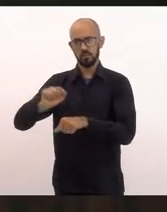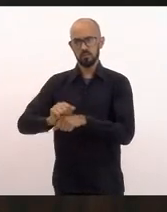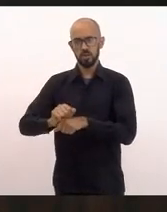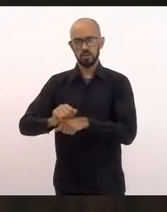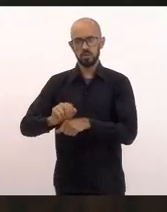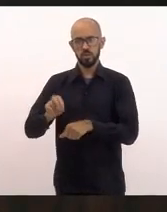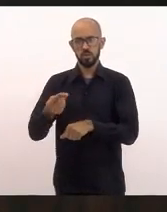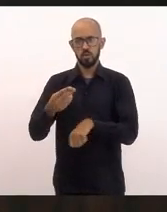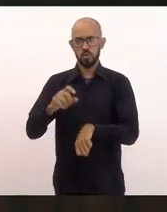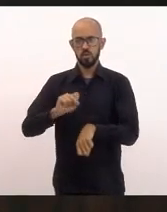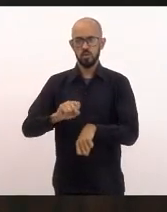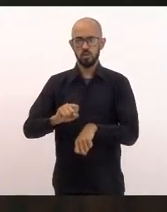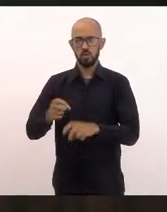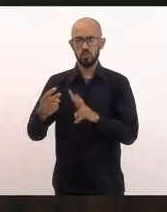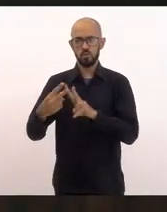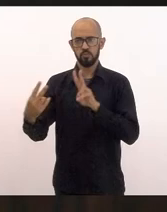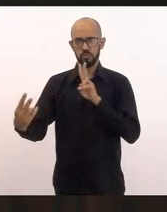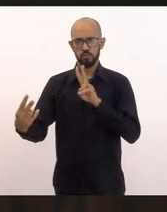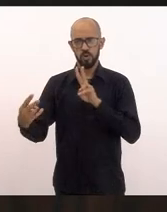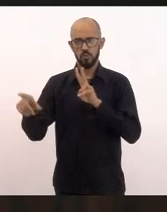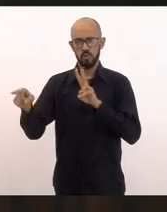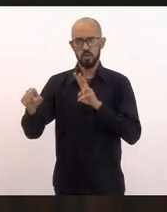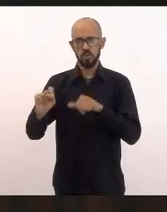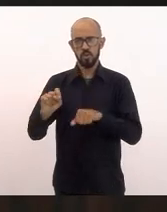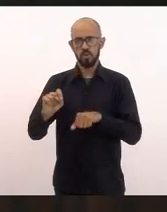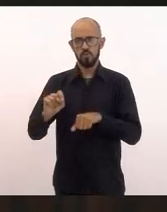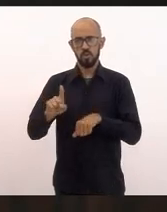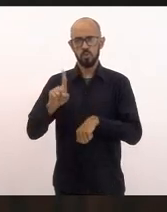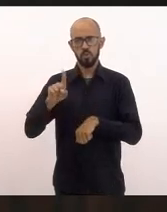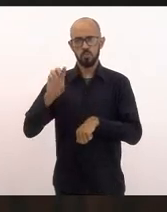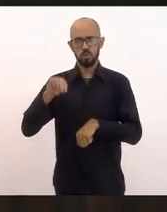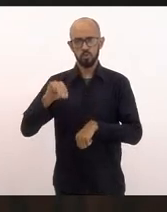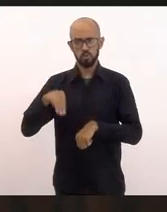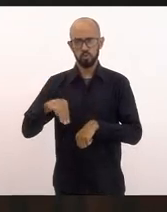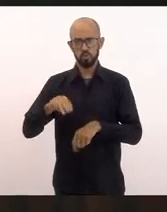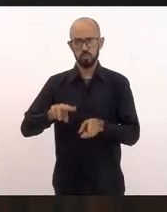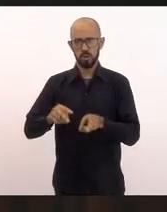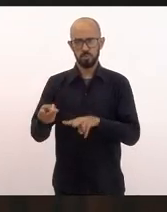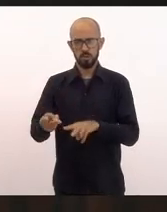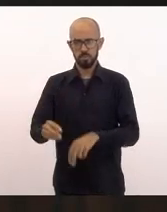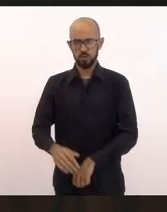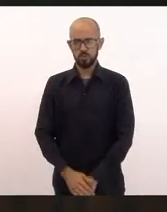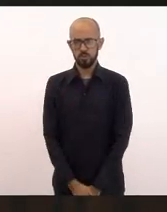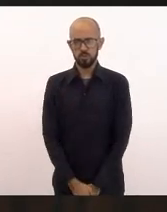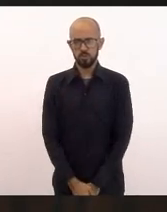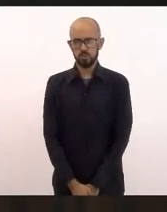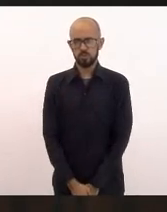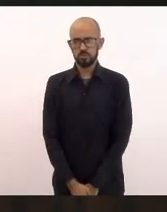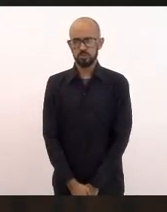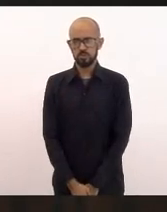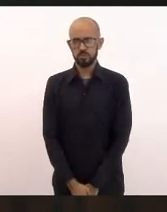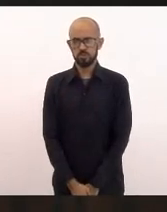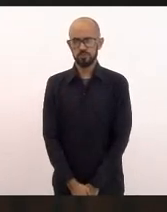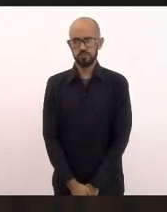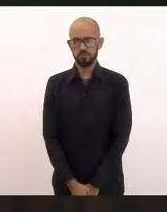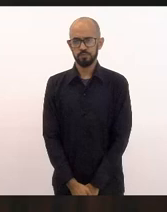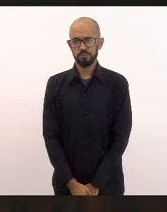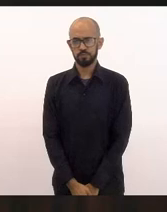mesmo remotamente eu vou abrir um minuto para encaminhamento, tá ok? Então, eu vou abrir o